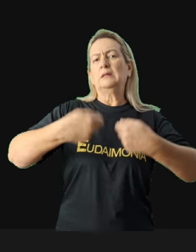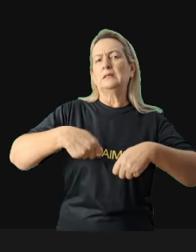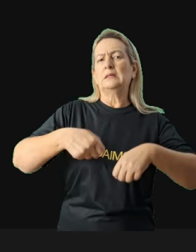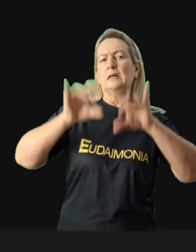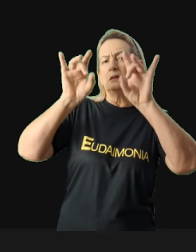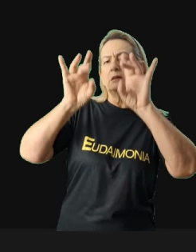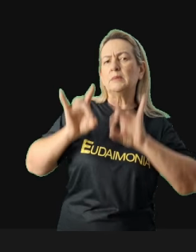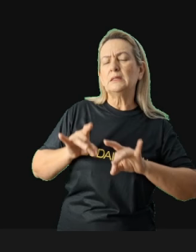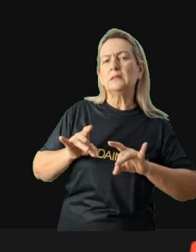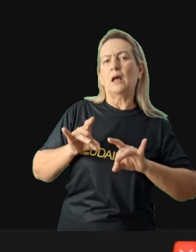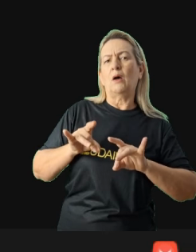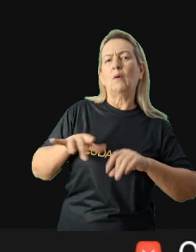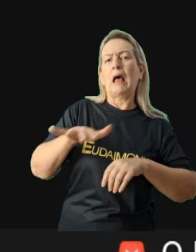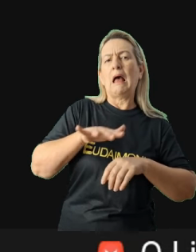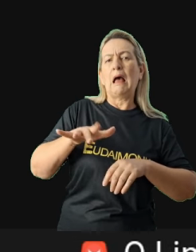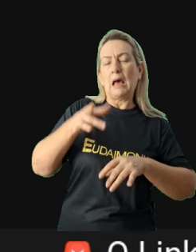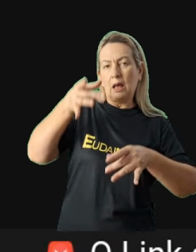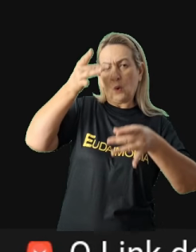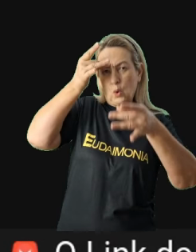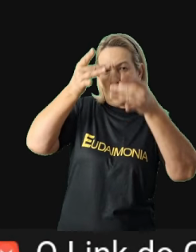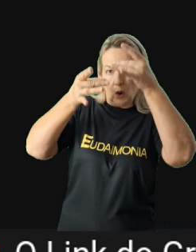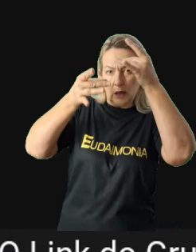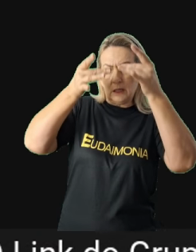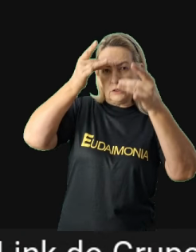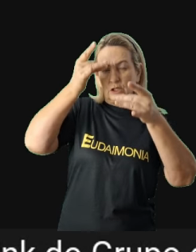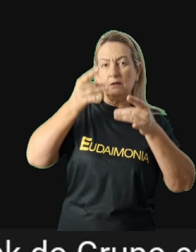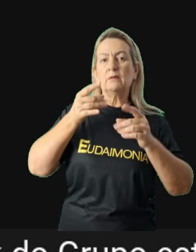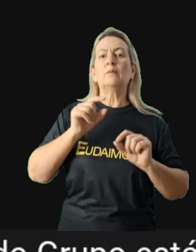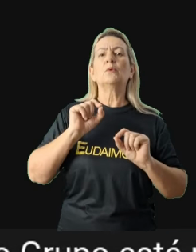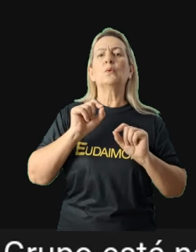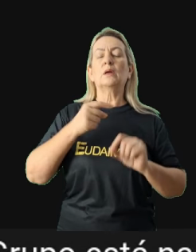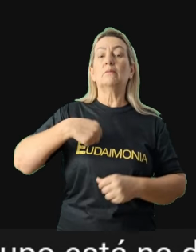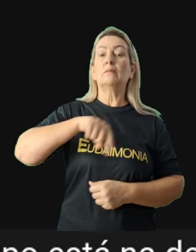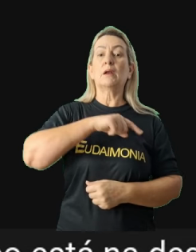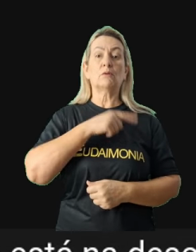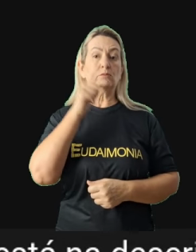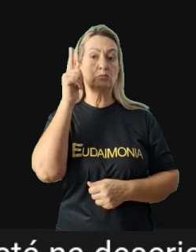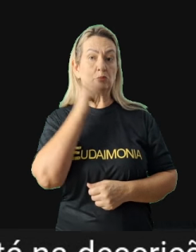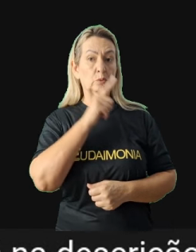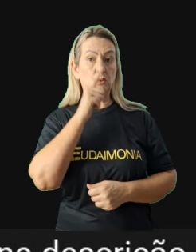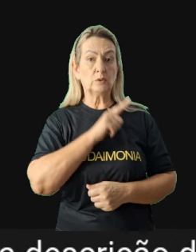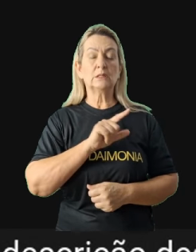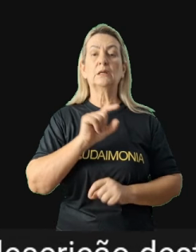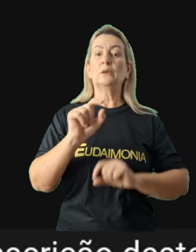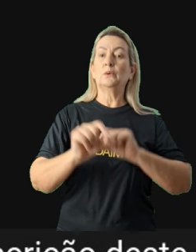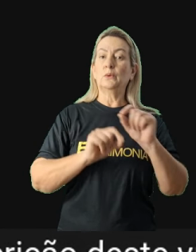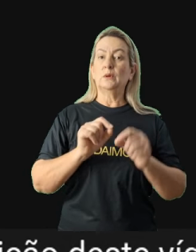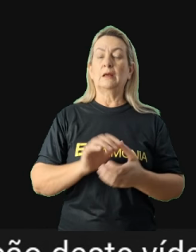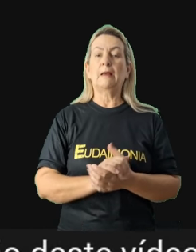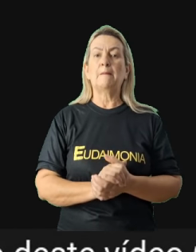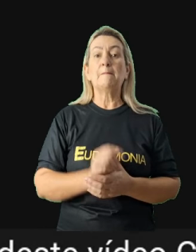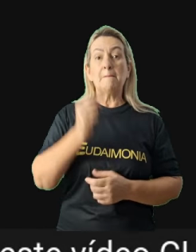área cognitiva ou não, enfim, para que a gente possa, então, né,